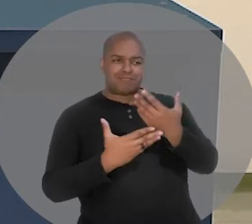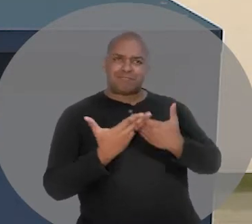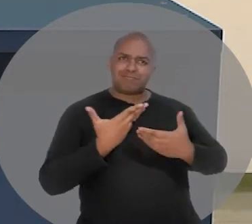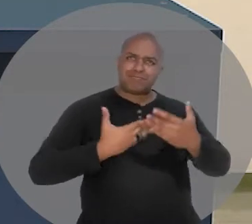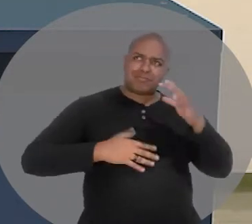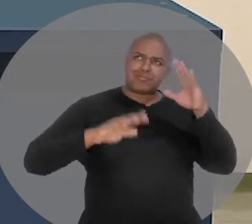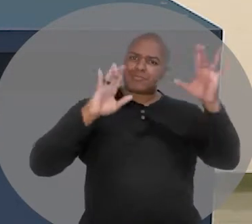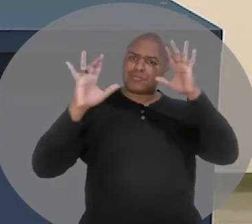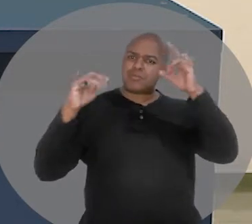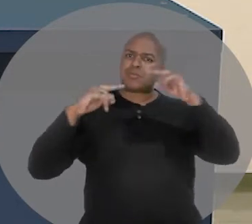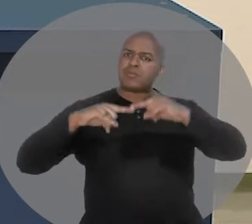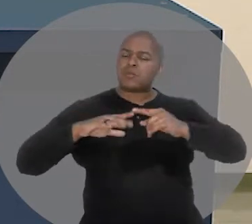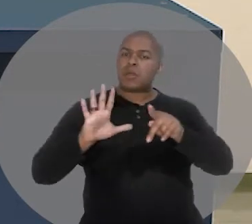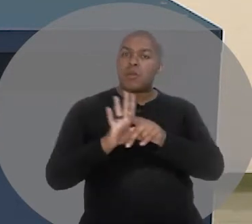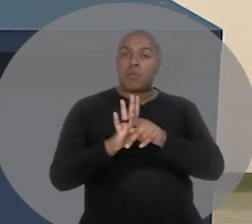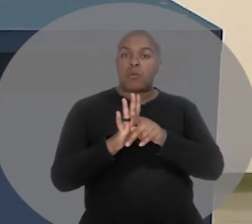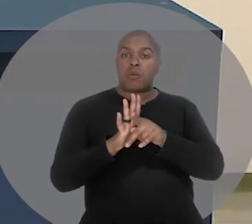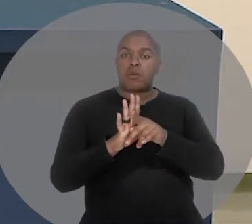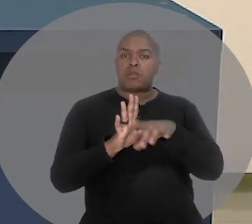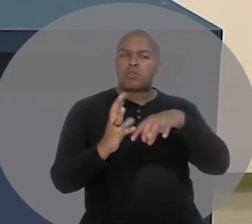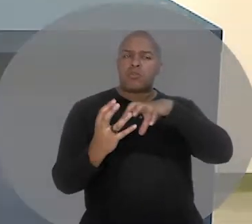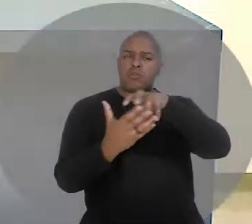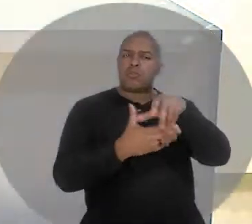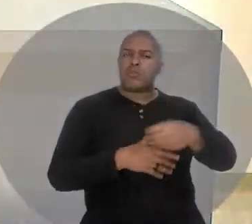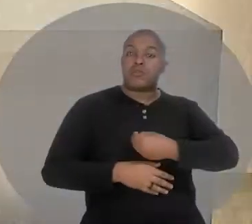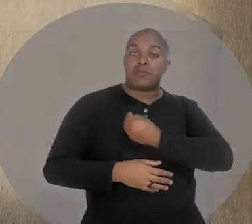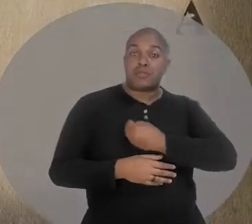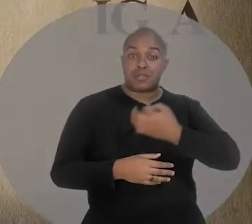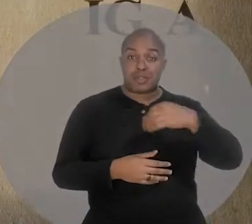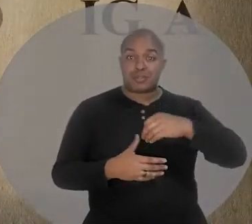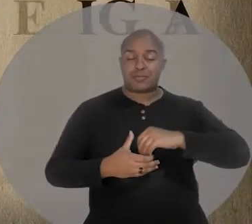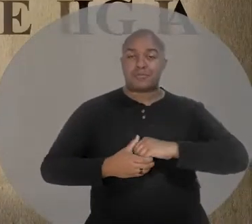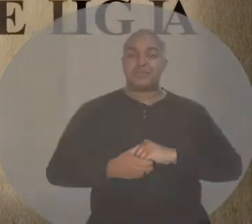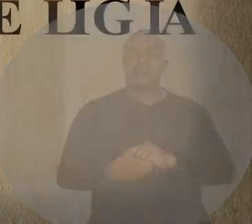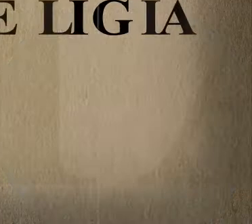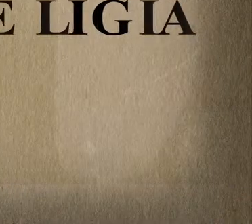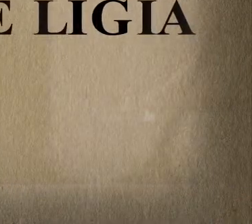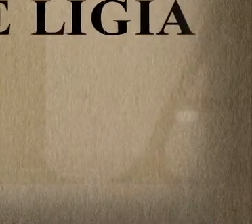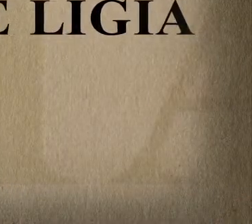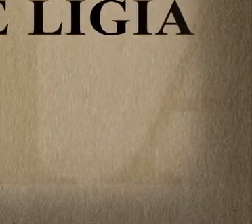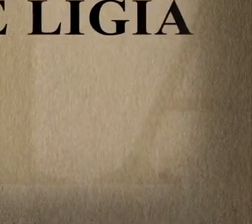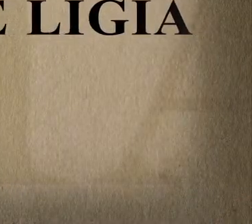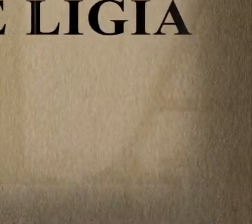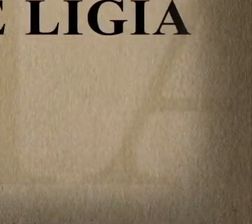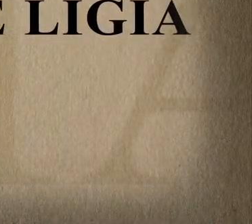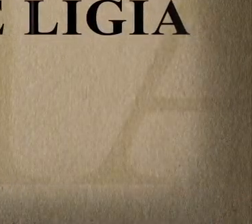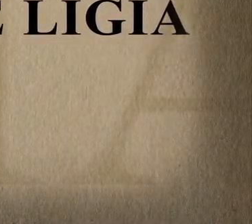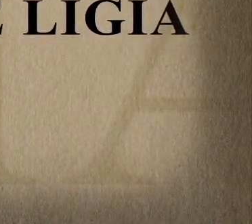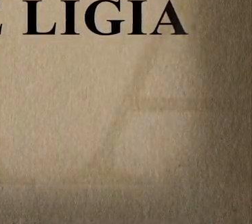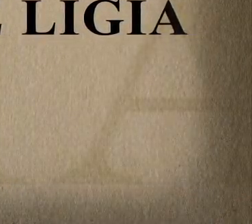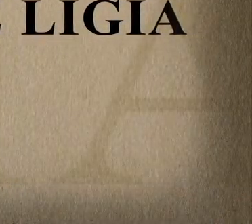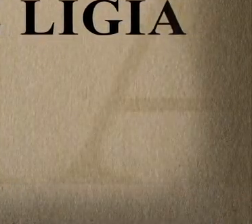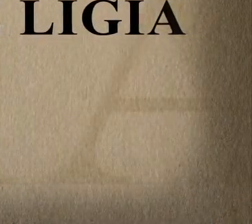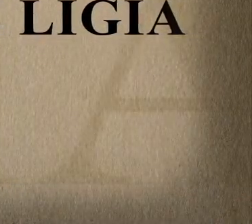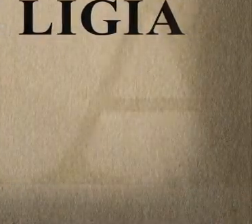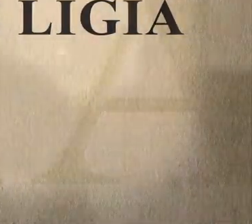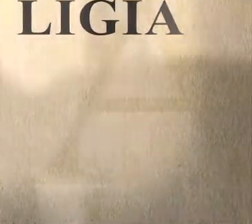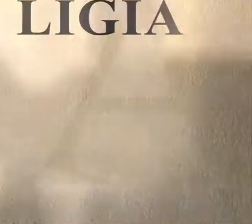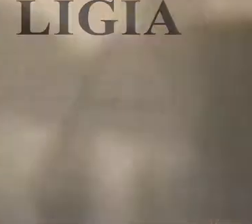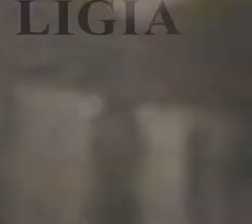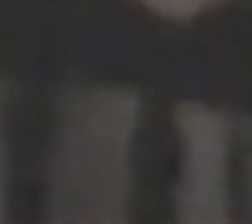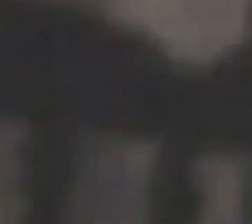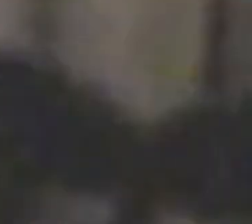uma reflexão, do mundo da vida. Conhecendo a deficiência na companhia de Lígia. Lígia ergue as grossas